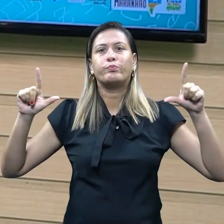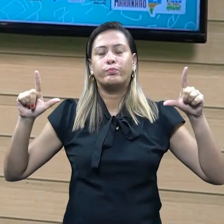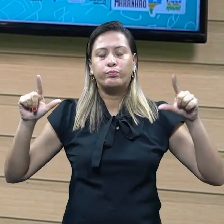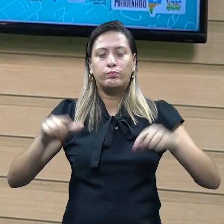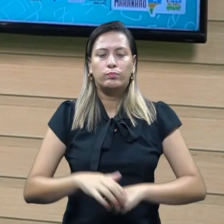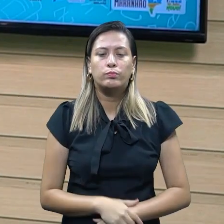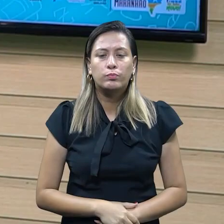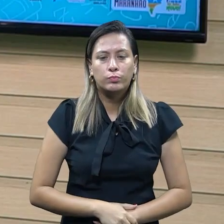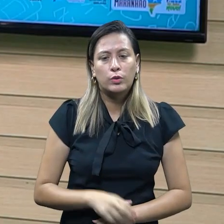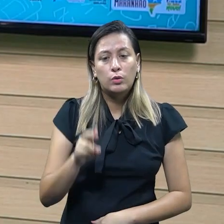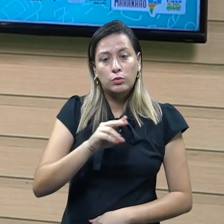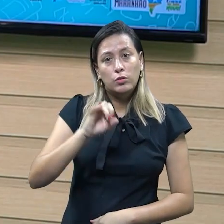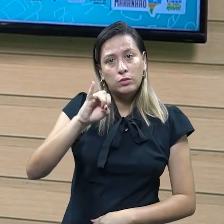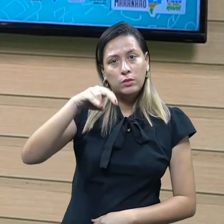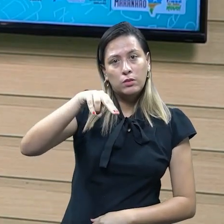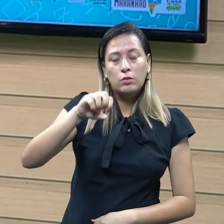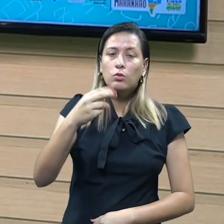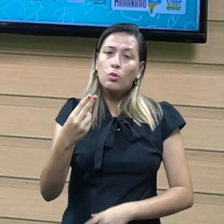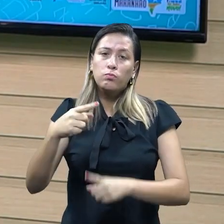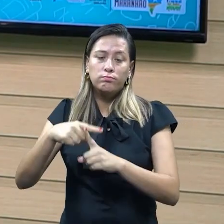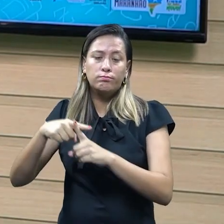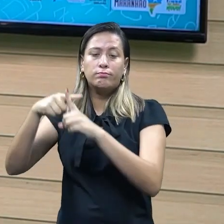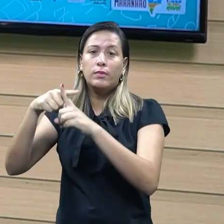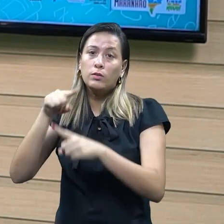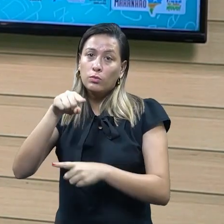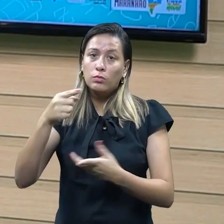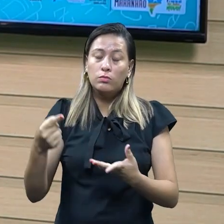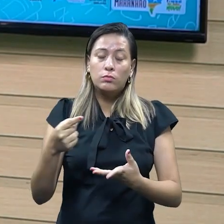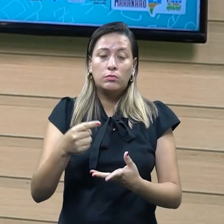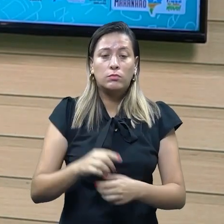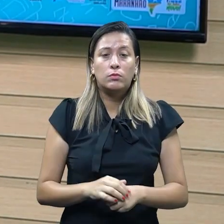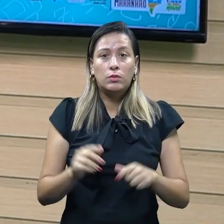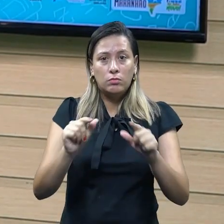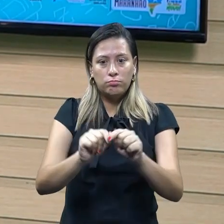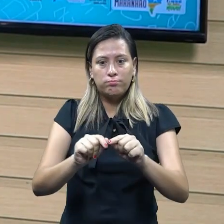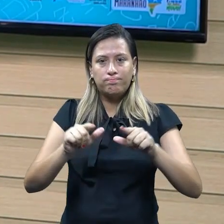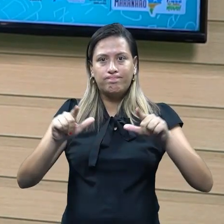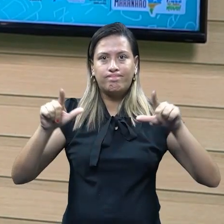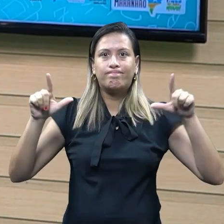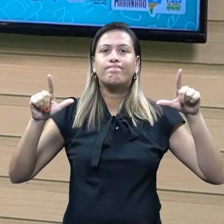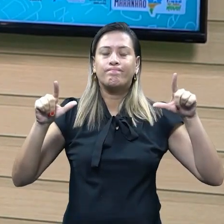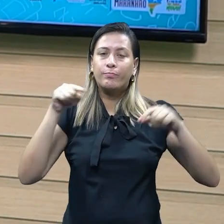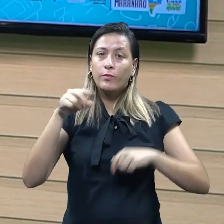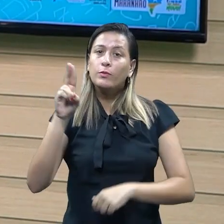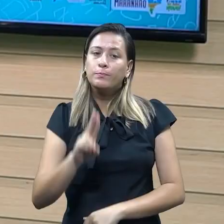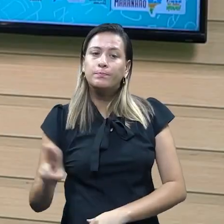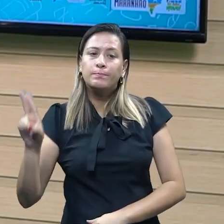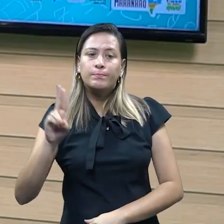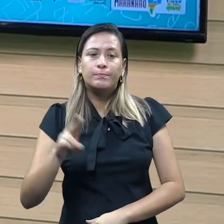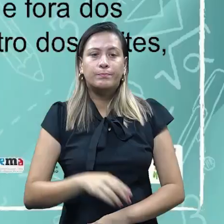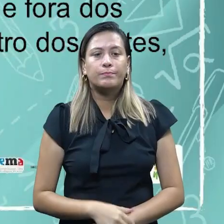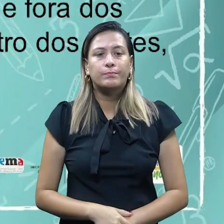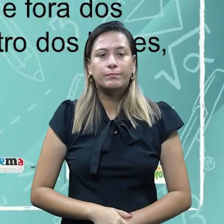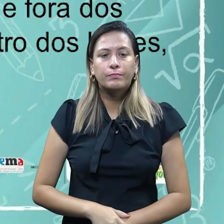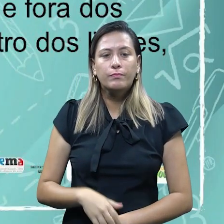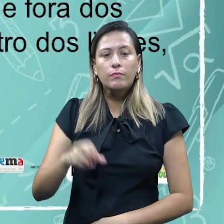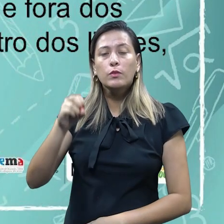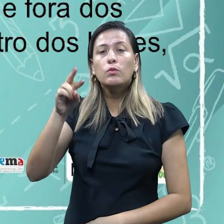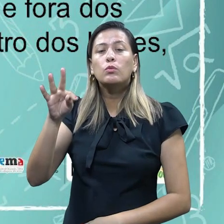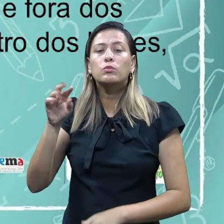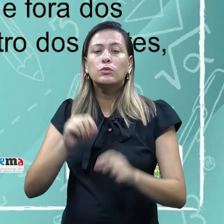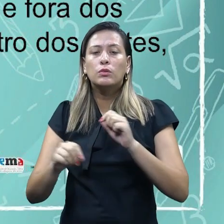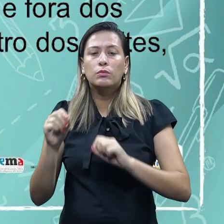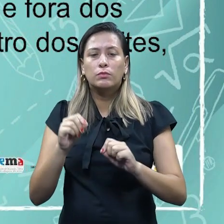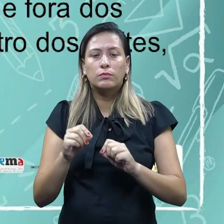esse Zoom In ou Zoom Mais quando quiser dobrar a escala que você está utilizando.